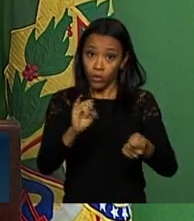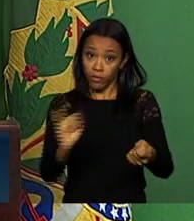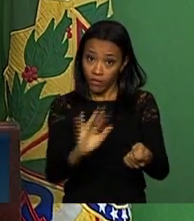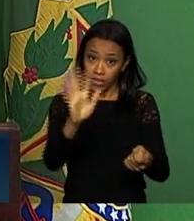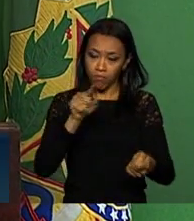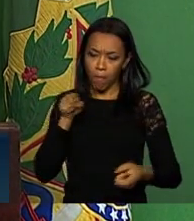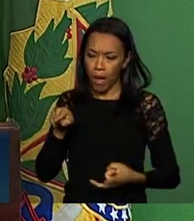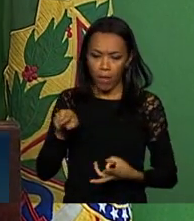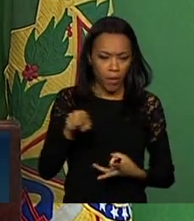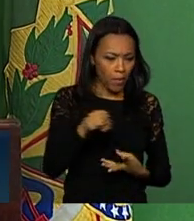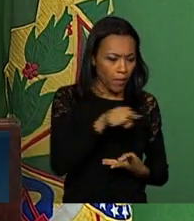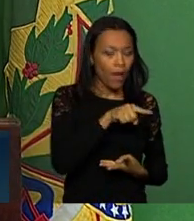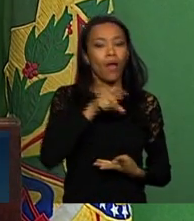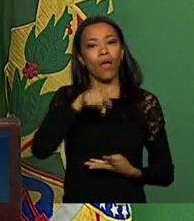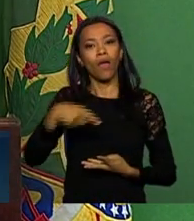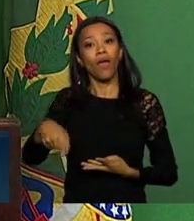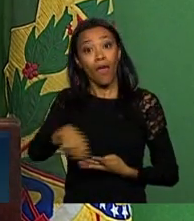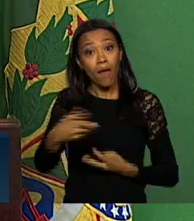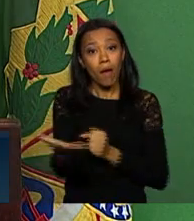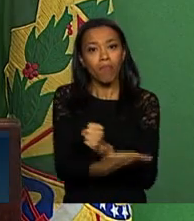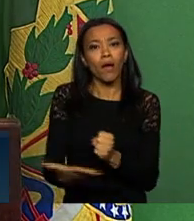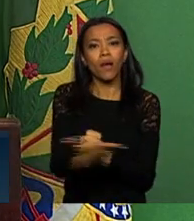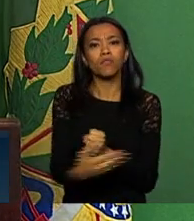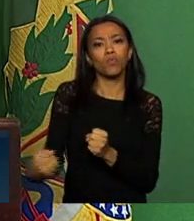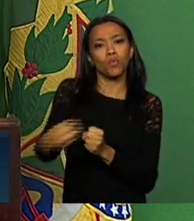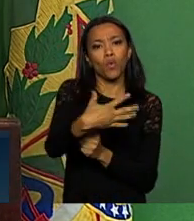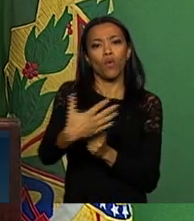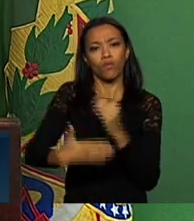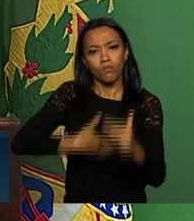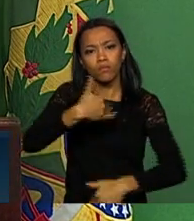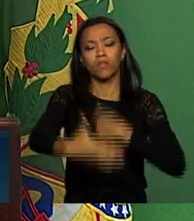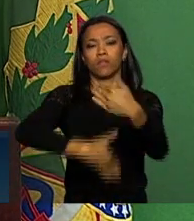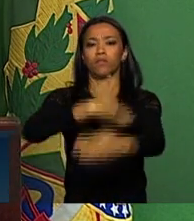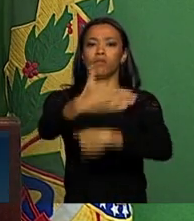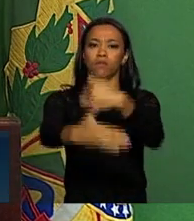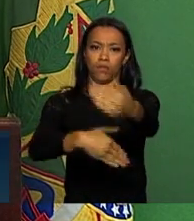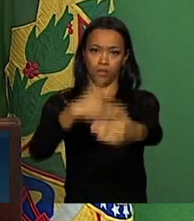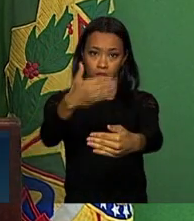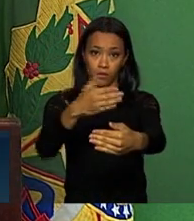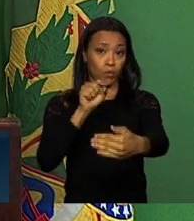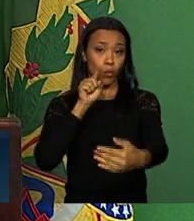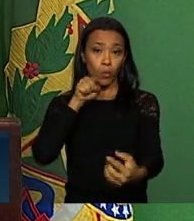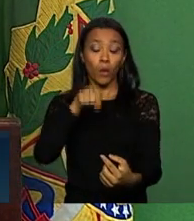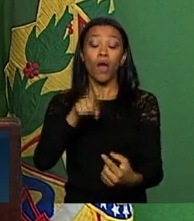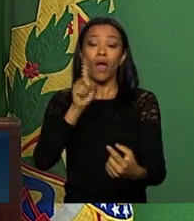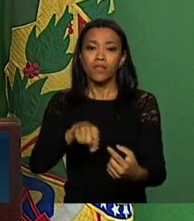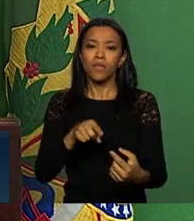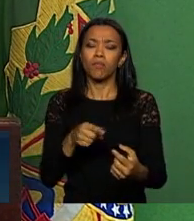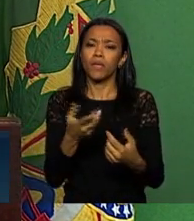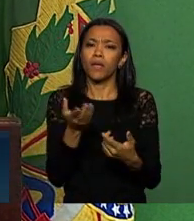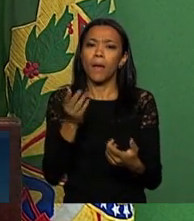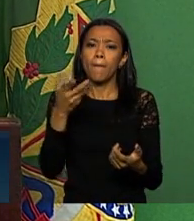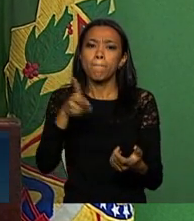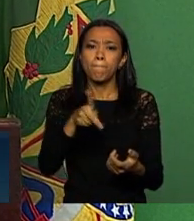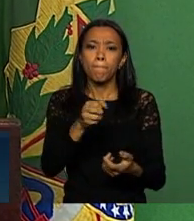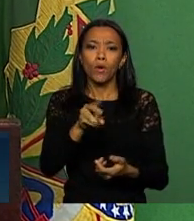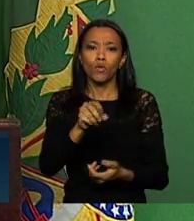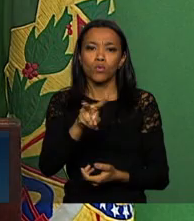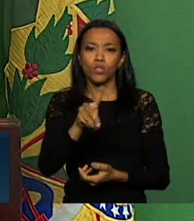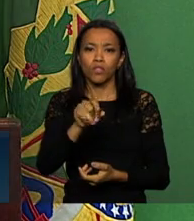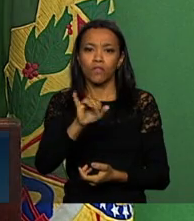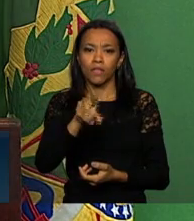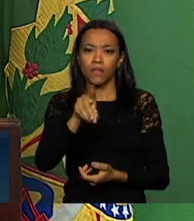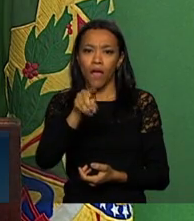bases para o novo ciclo de crescimento e desenvolvimento baseado no aumento da produtividade e na geração de